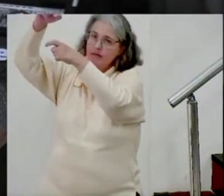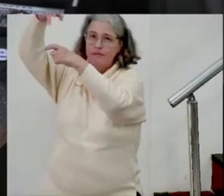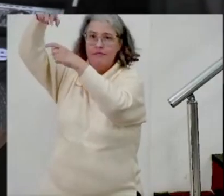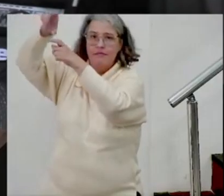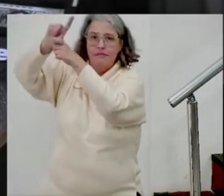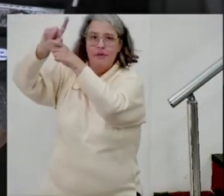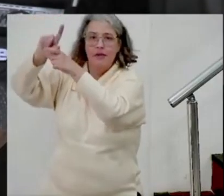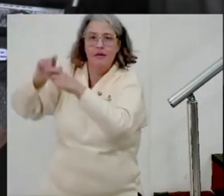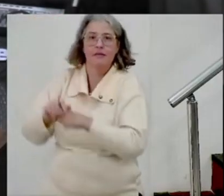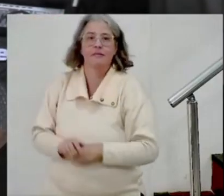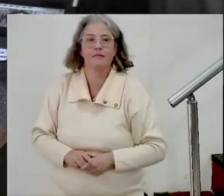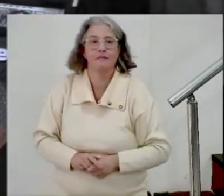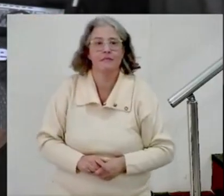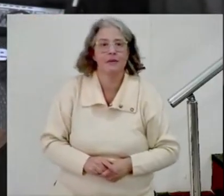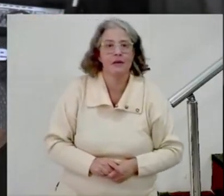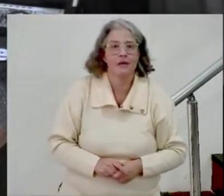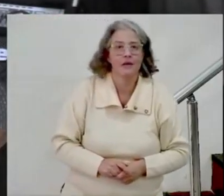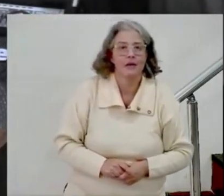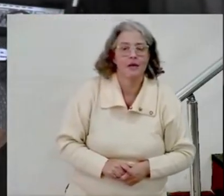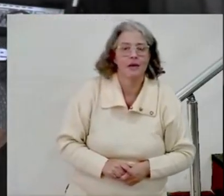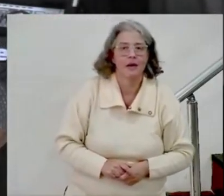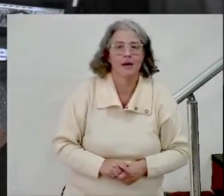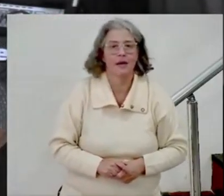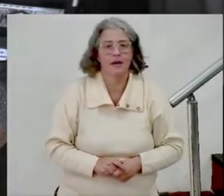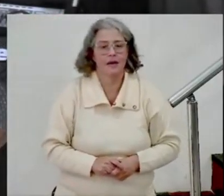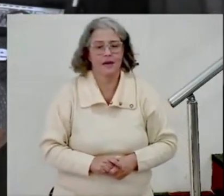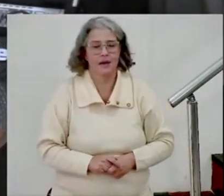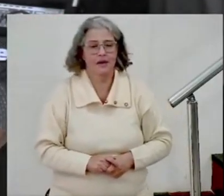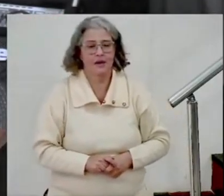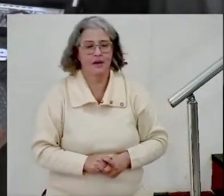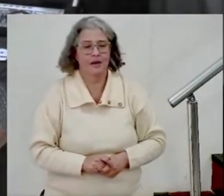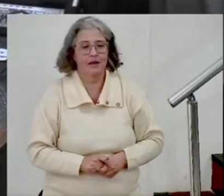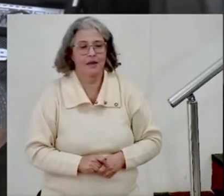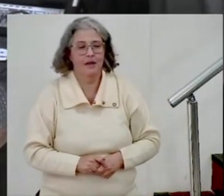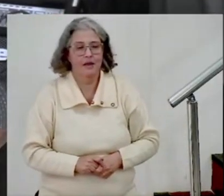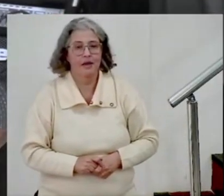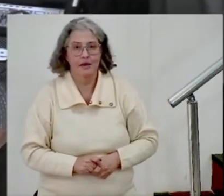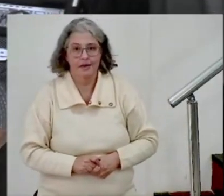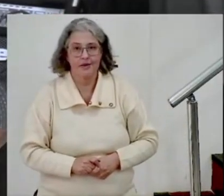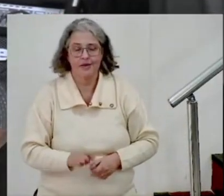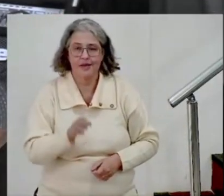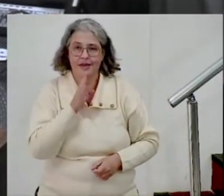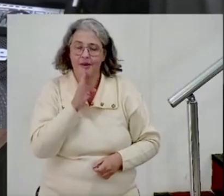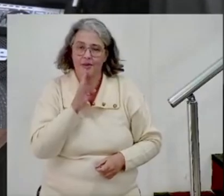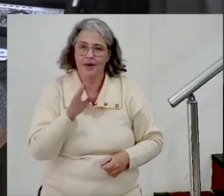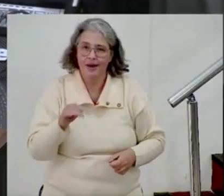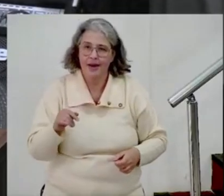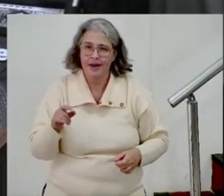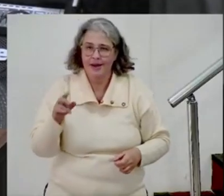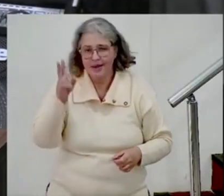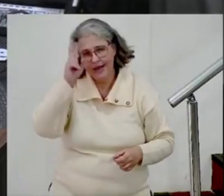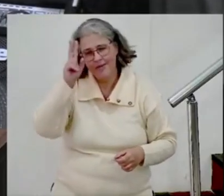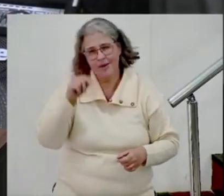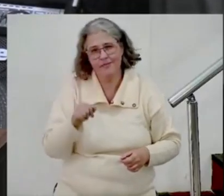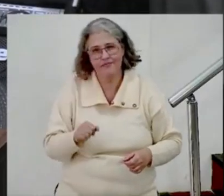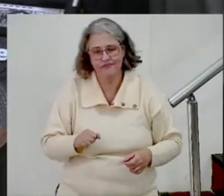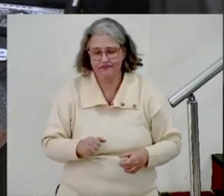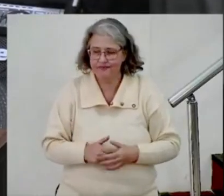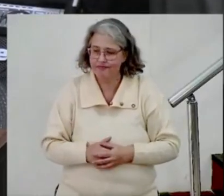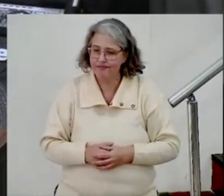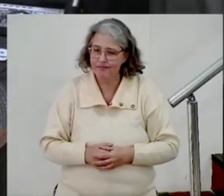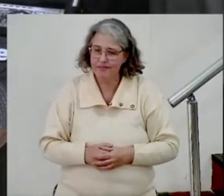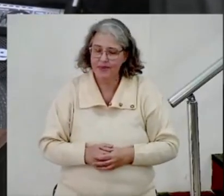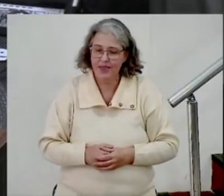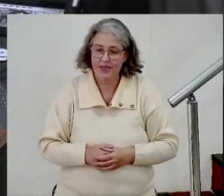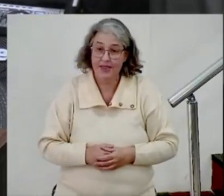gramas. O que você acha da ideia? Já pensou? O seu carro numa chuva de granizo, você já sabe o estrago que faz aqui em São Paulo? Agora imagina que o granizo